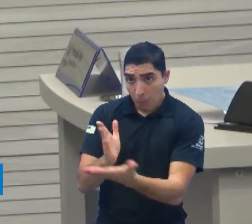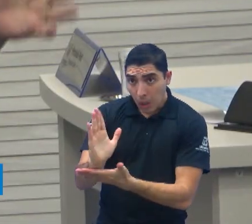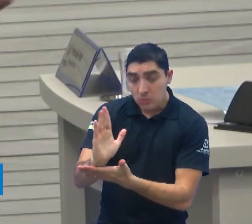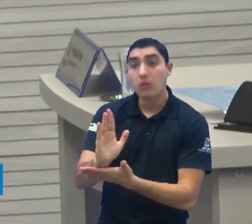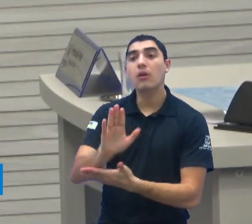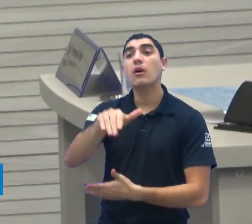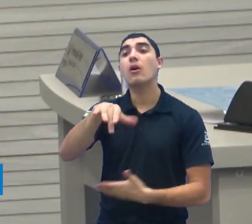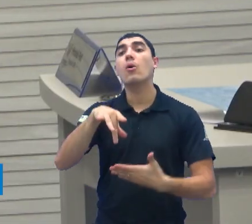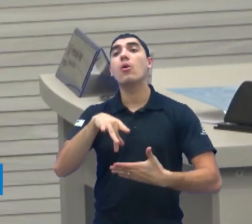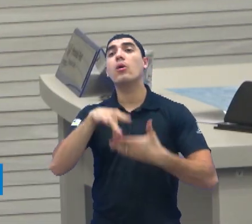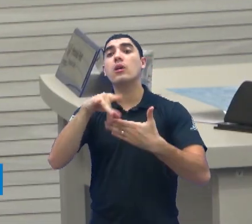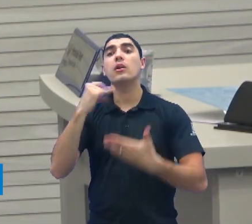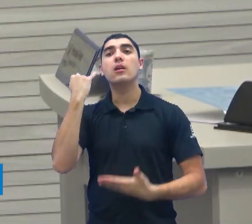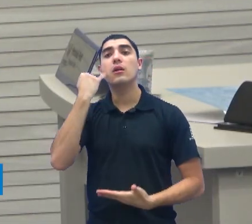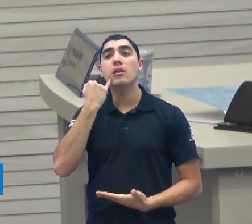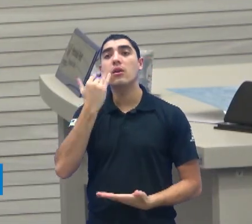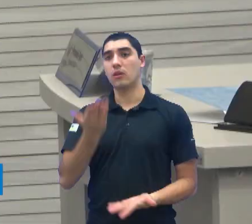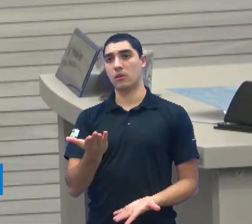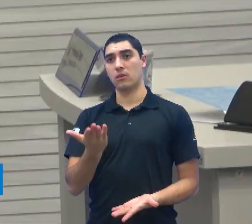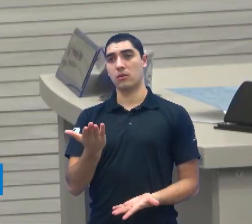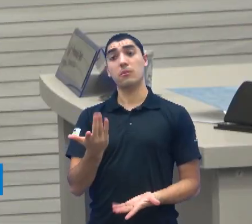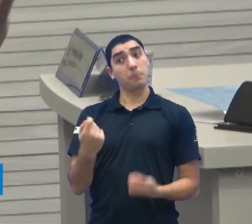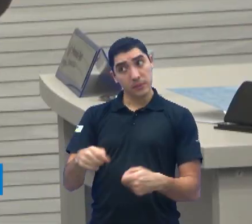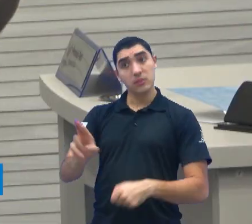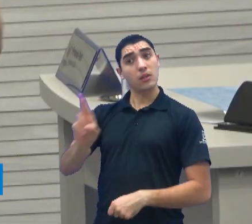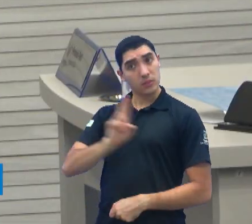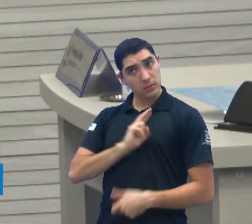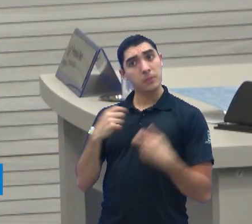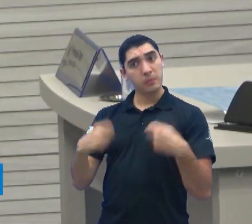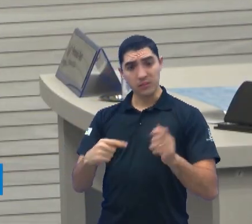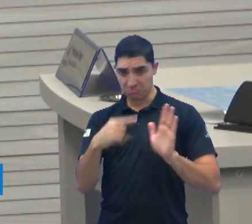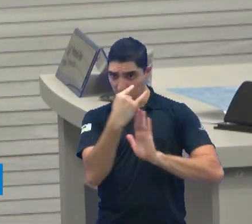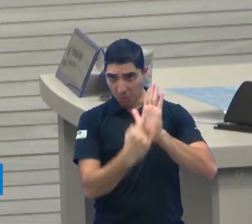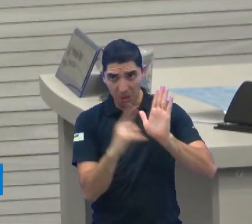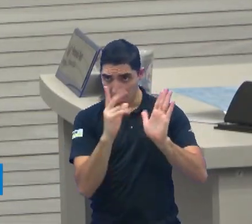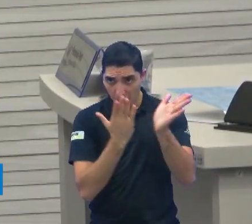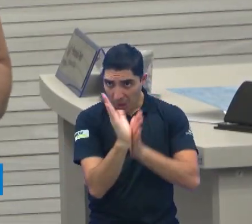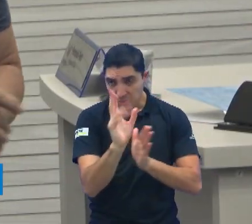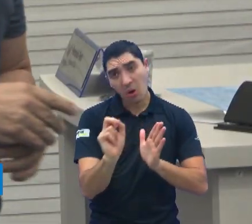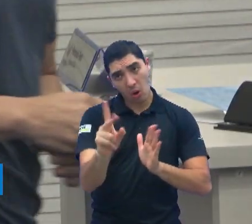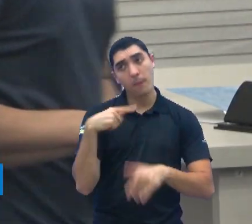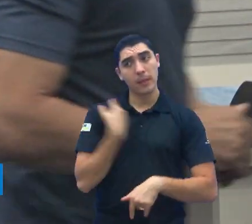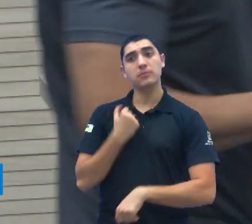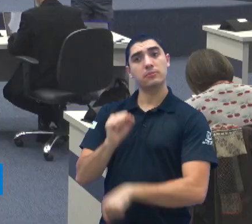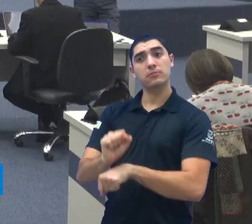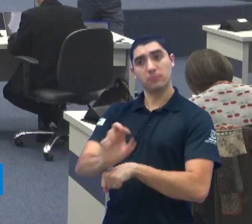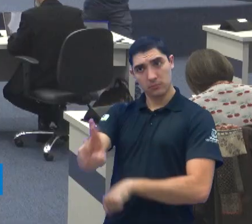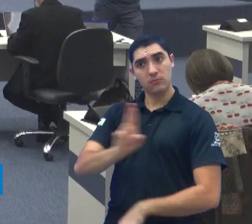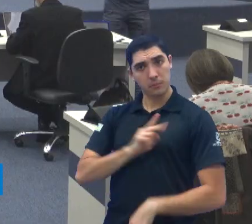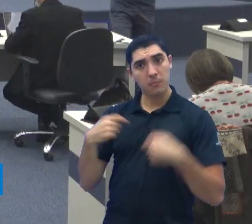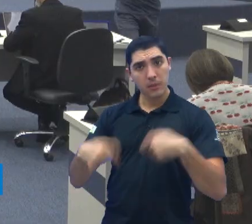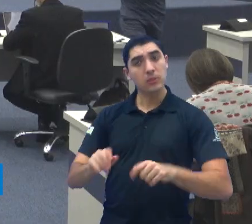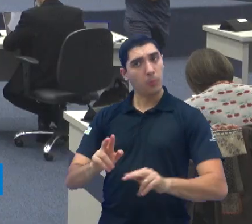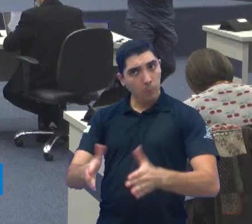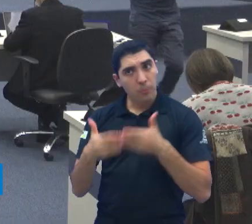gente precisa dessa resposta. Por favor, a gente aguarda com ansiedade.